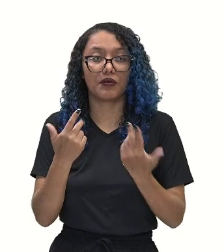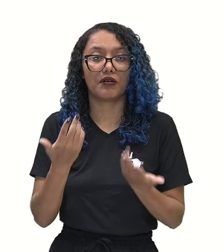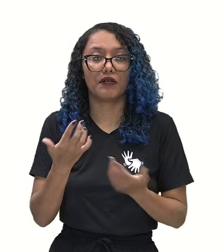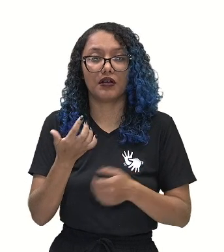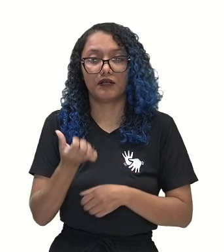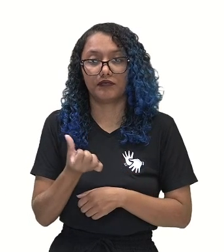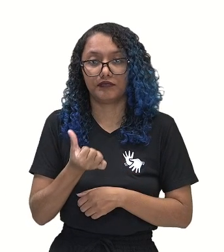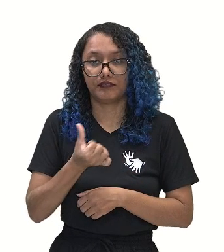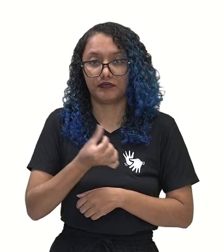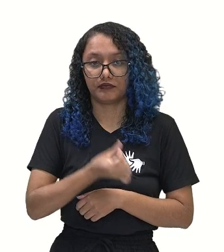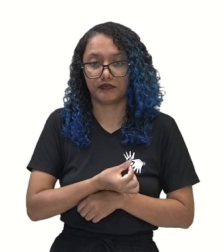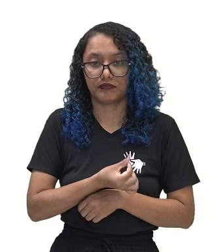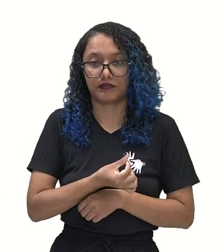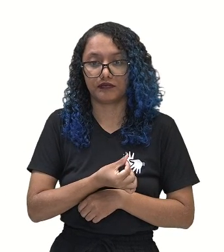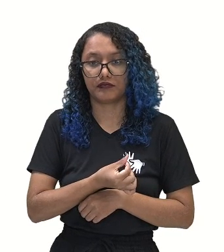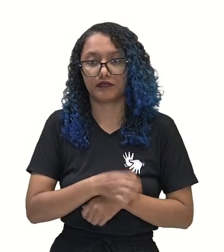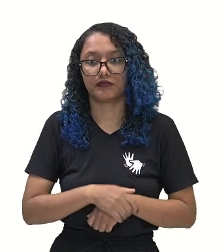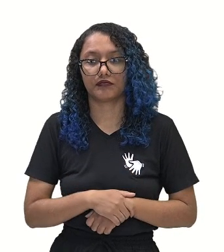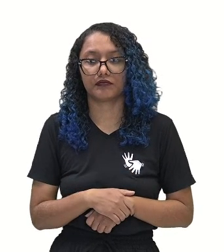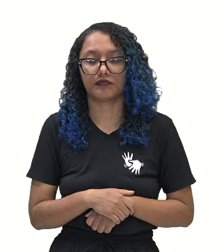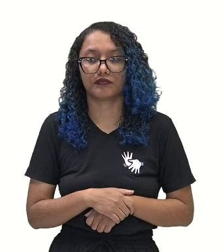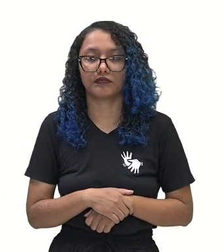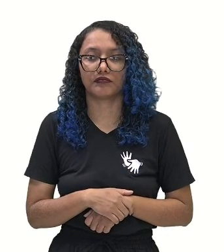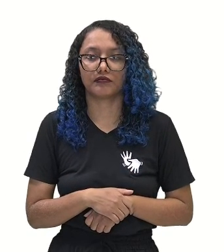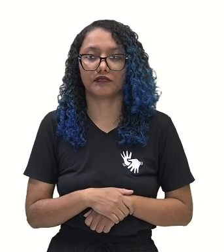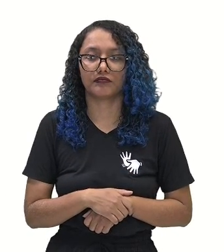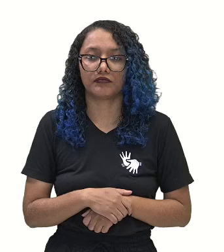cujo resultado é 16.